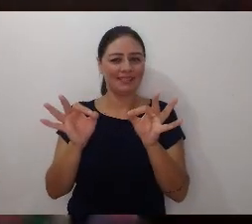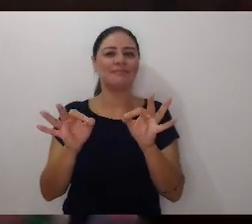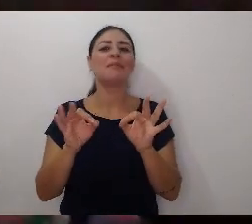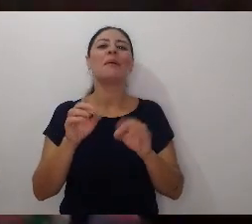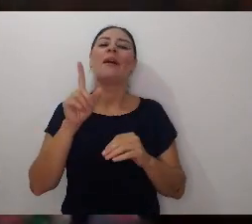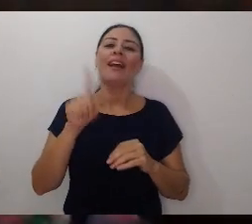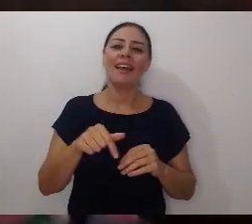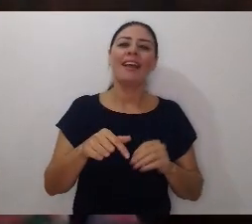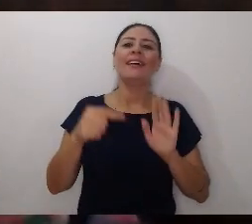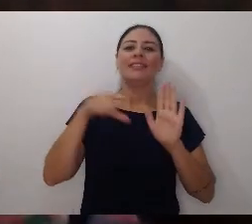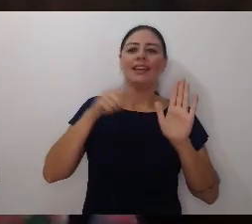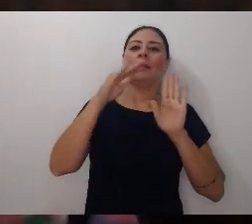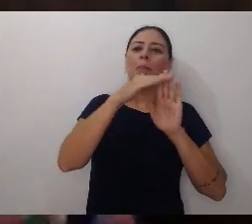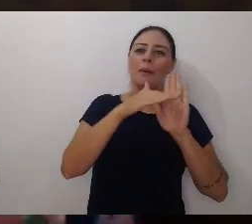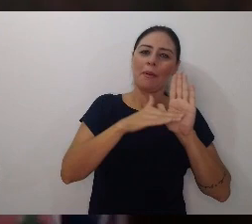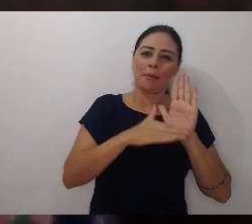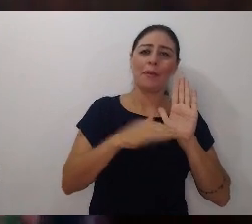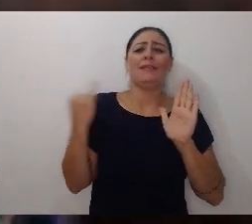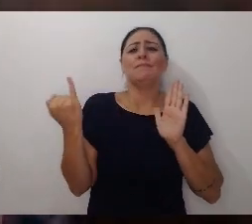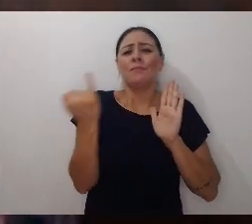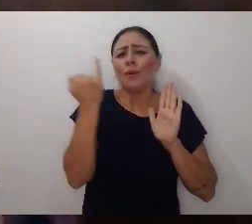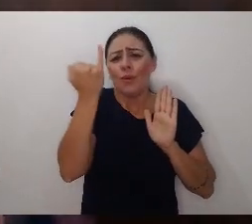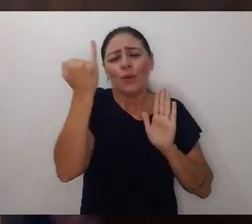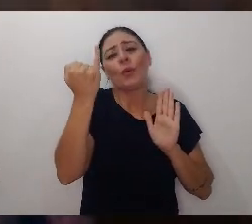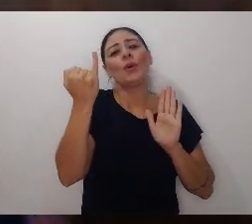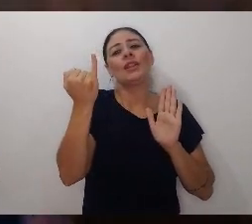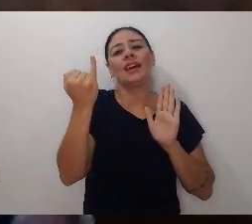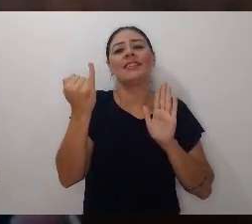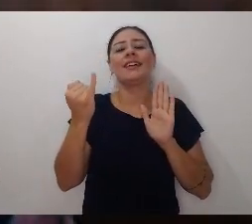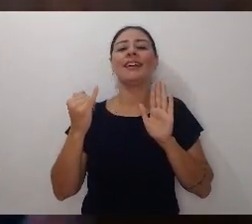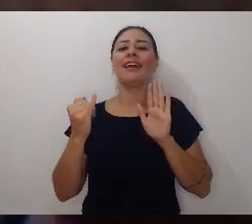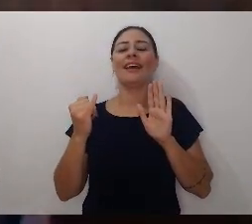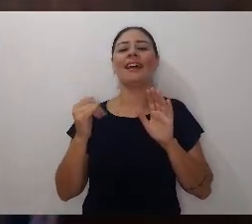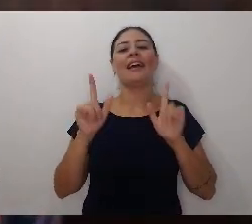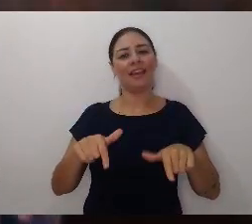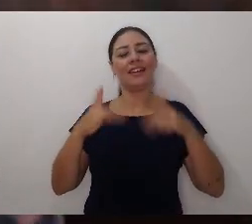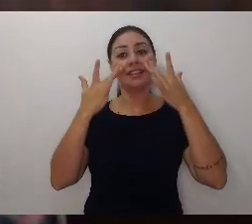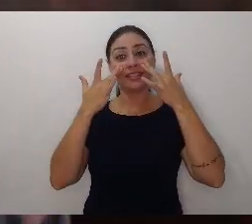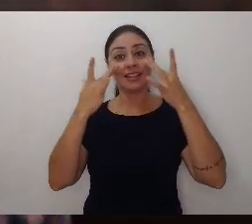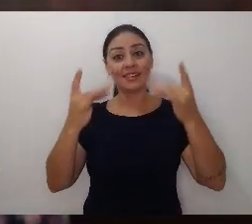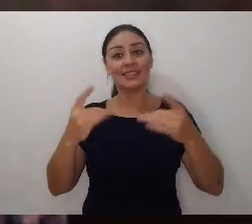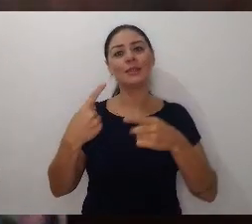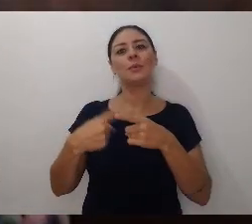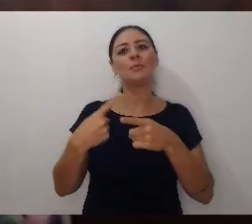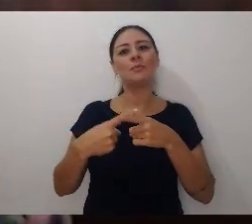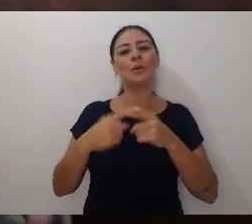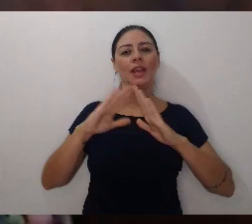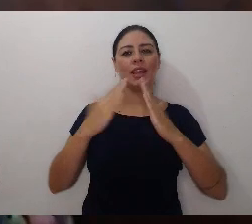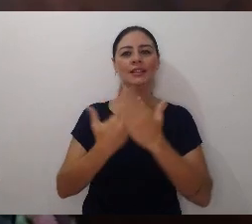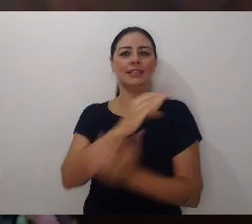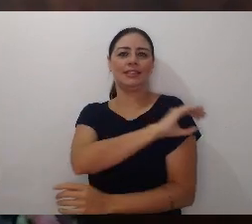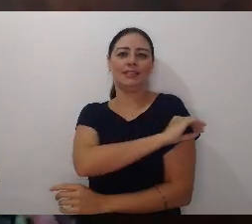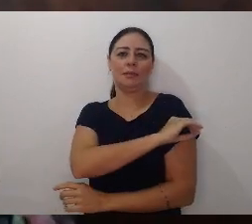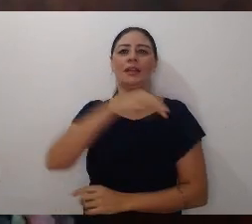Obrigada, doutora Rafaela. Muito esclarecedora mesmo a sua fala, né? Ele elencou vários pontos